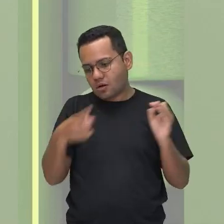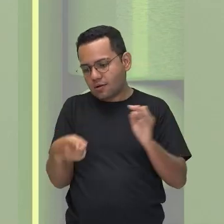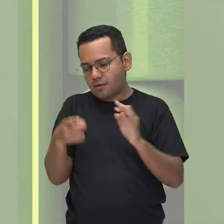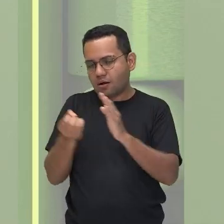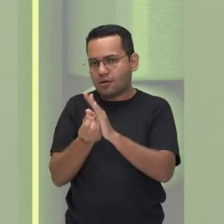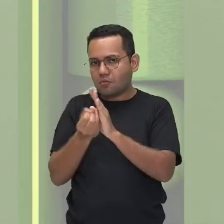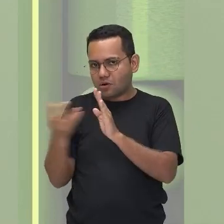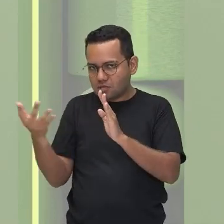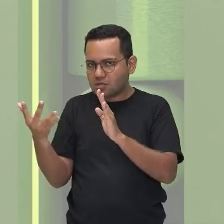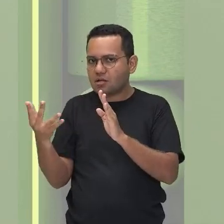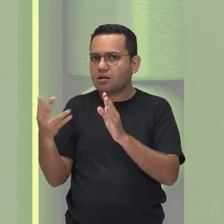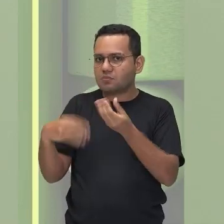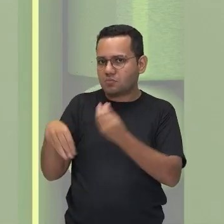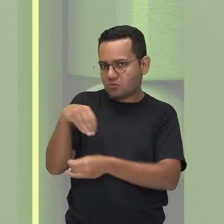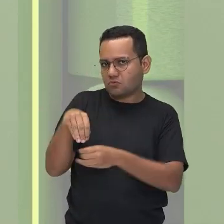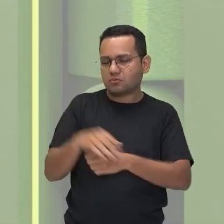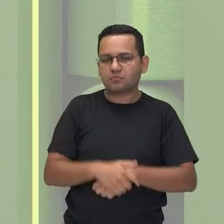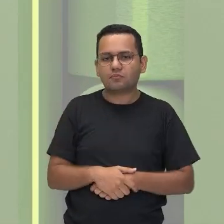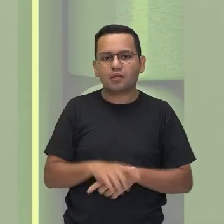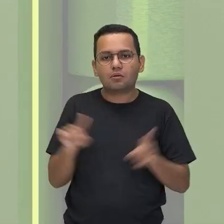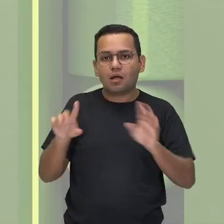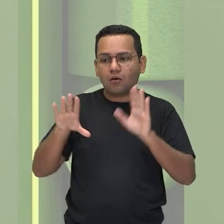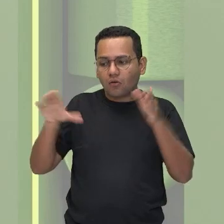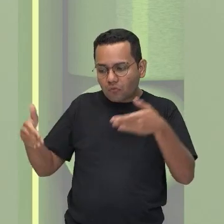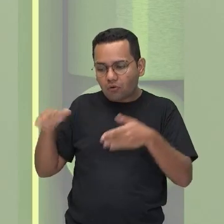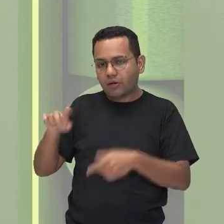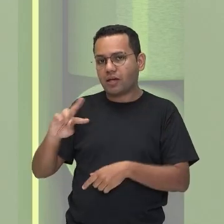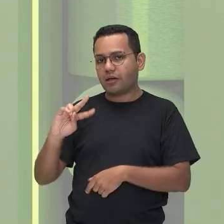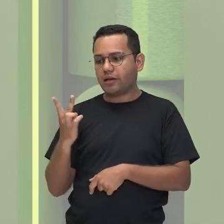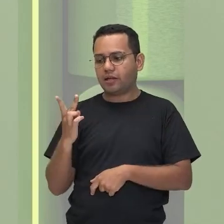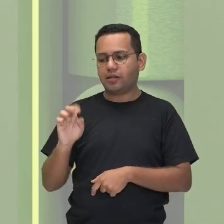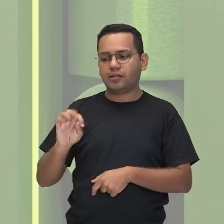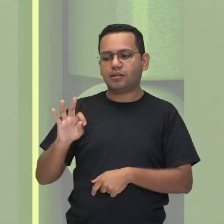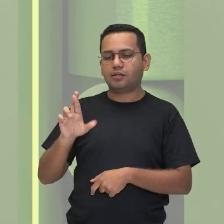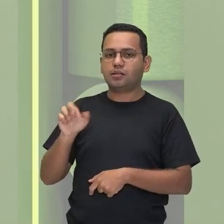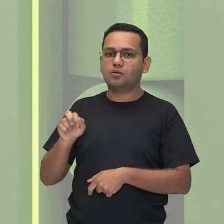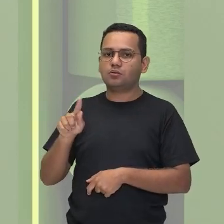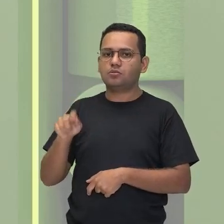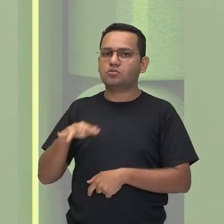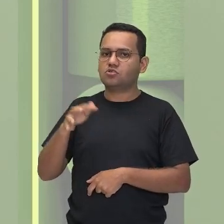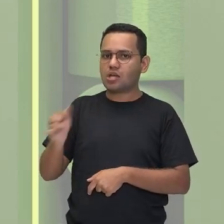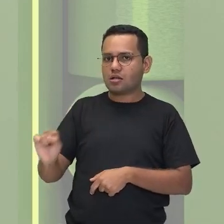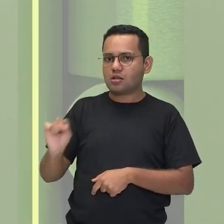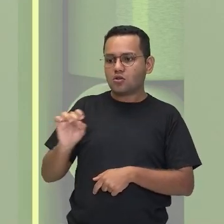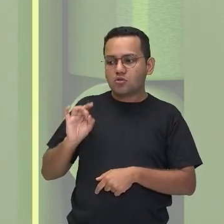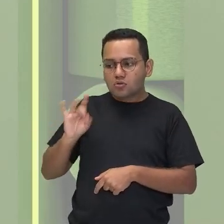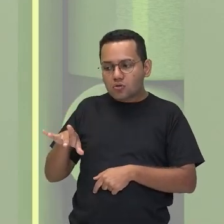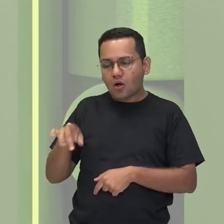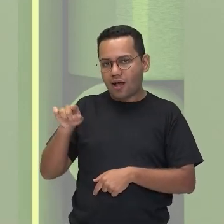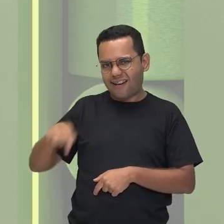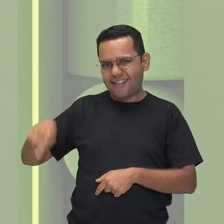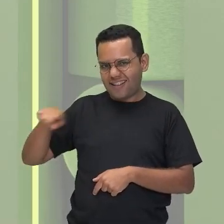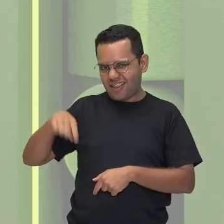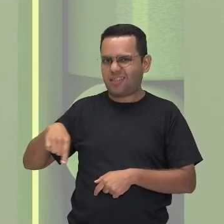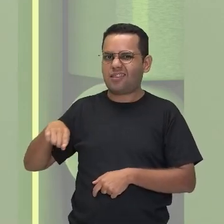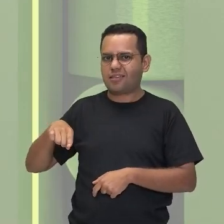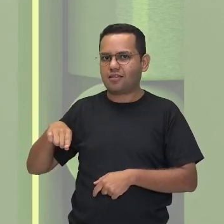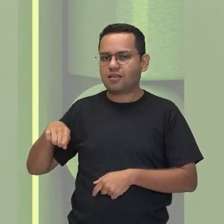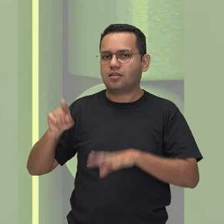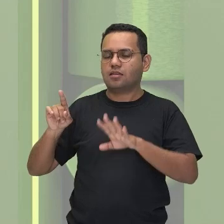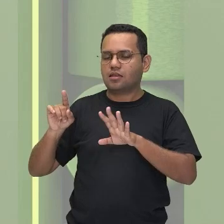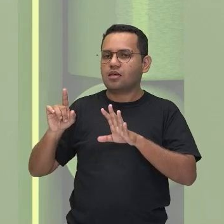Nesse momento a gente está conferindo aqueles usados para separar substâncias que não se misturam completamente.